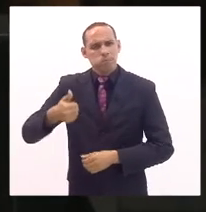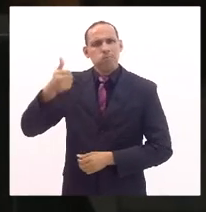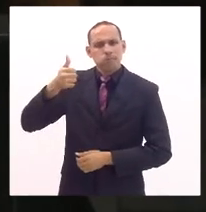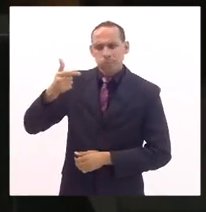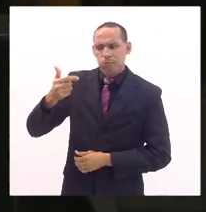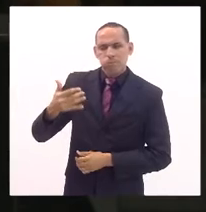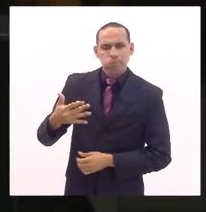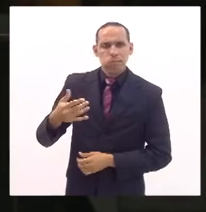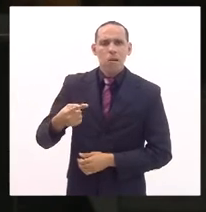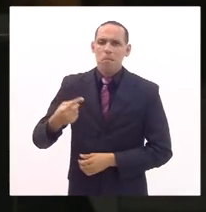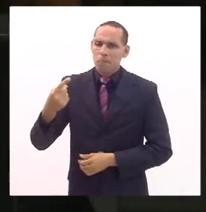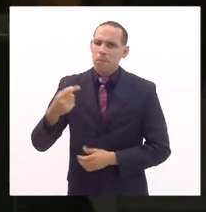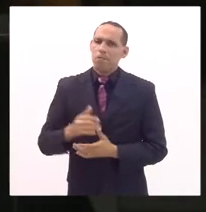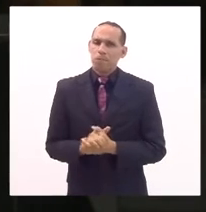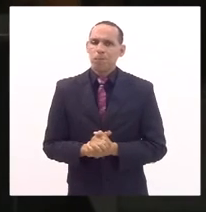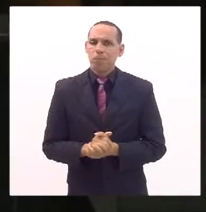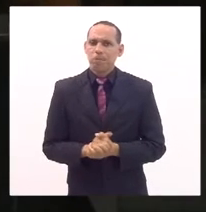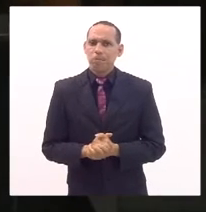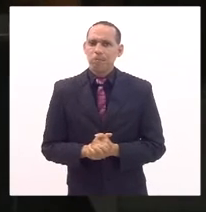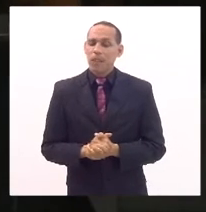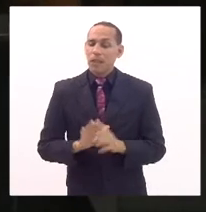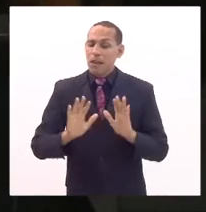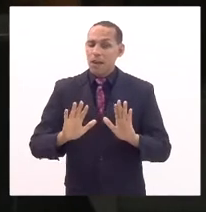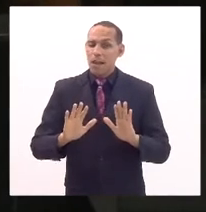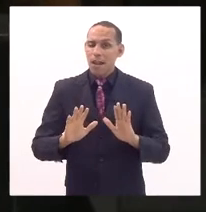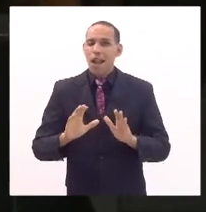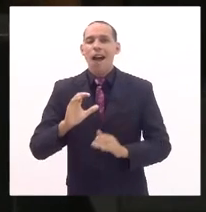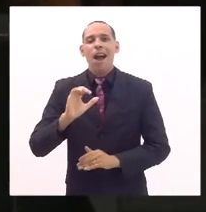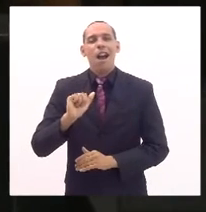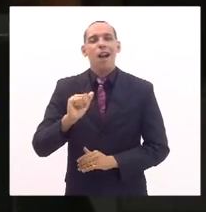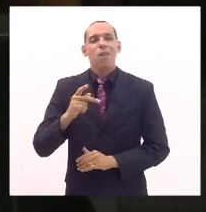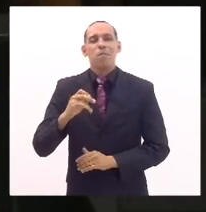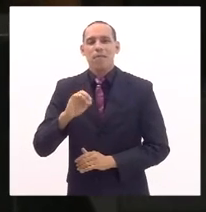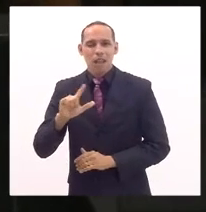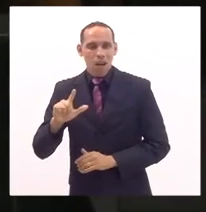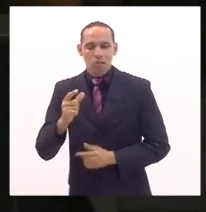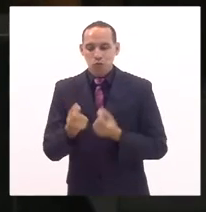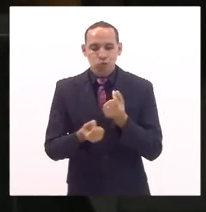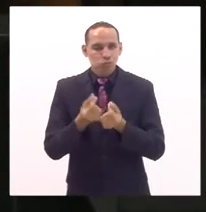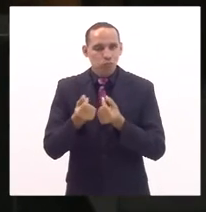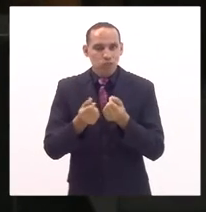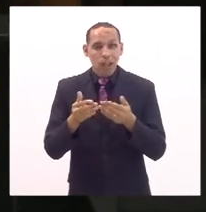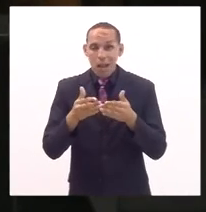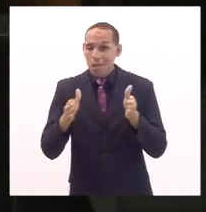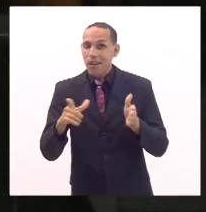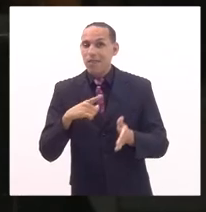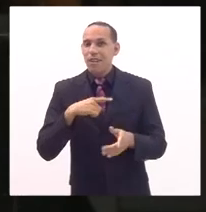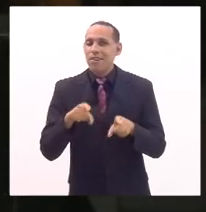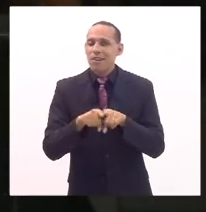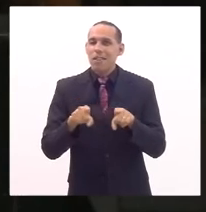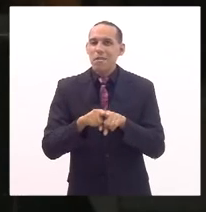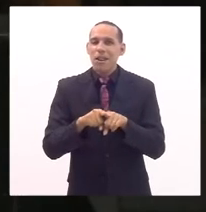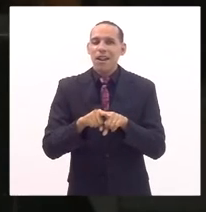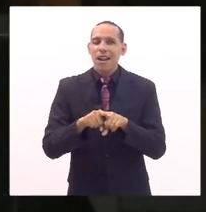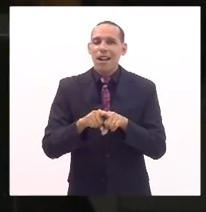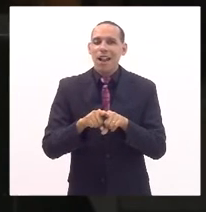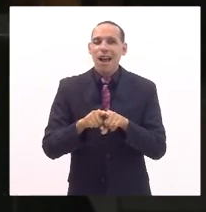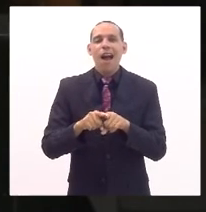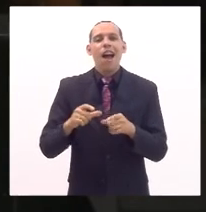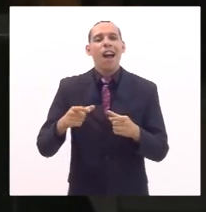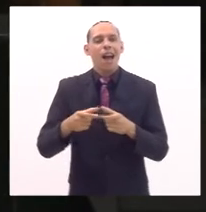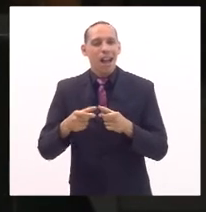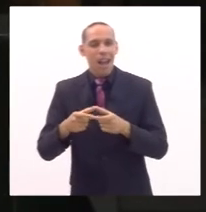o ponto é uma empresa de Capital aberto e tem ações nas bolsas de